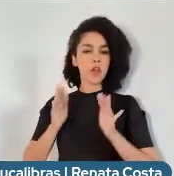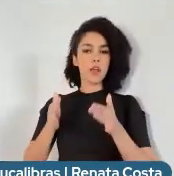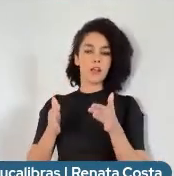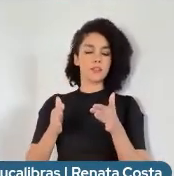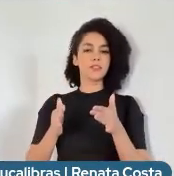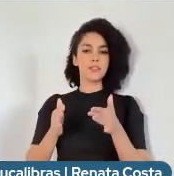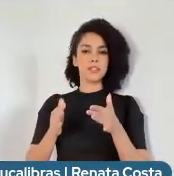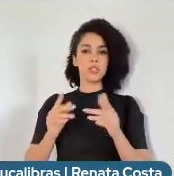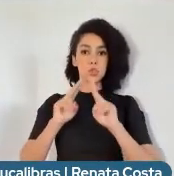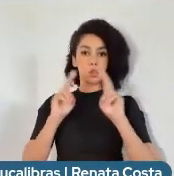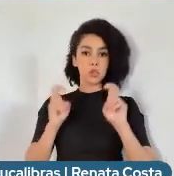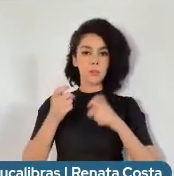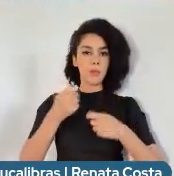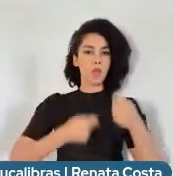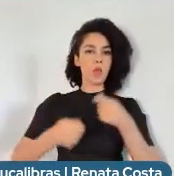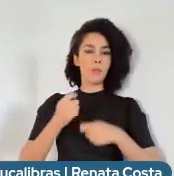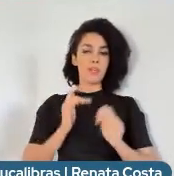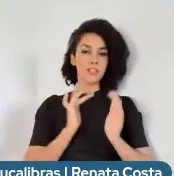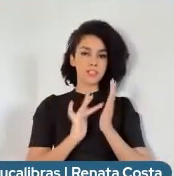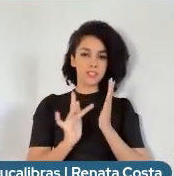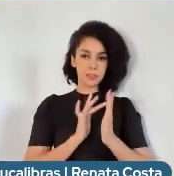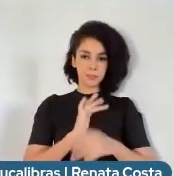da economia digital?